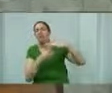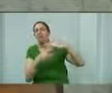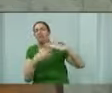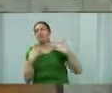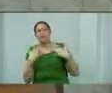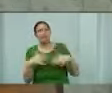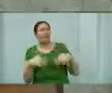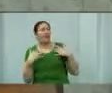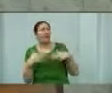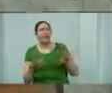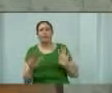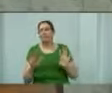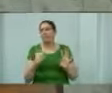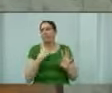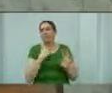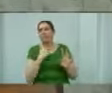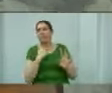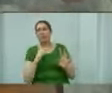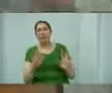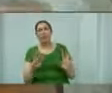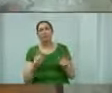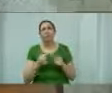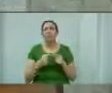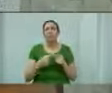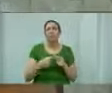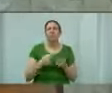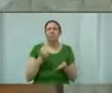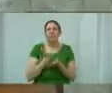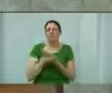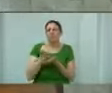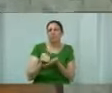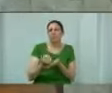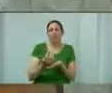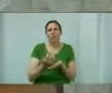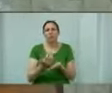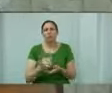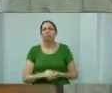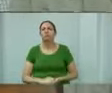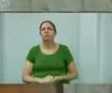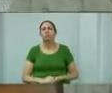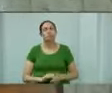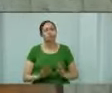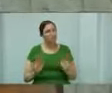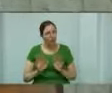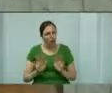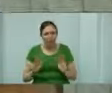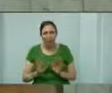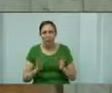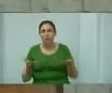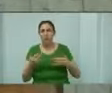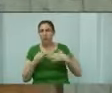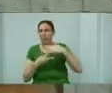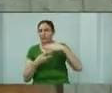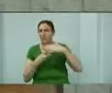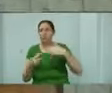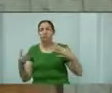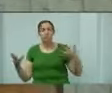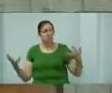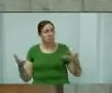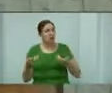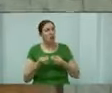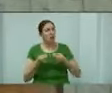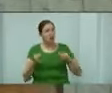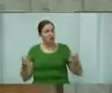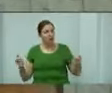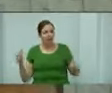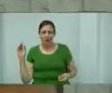pá, não vamos tocar nesse assunto, porque o Tribunal de Contas... Pessoal, a terceirização está dando eficiência, está dando agilidade. Entende? É isso